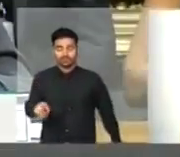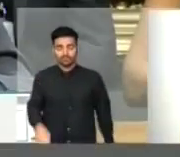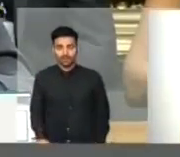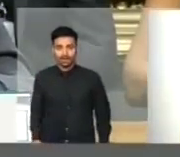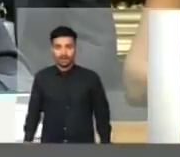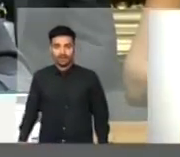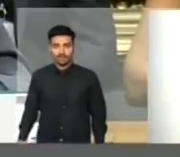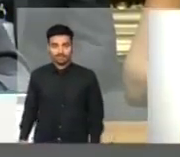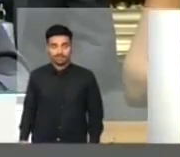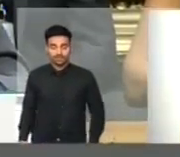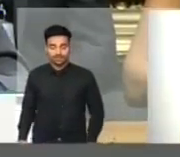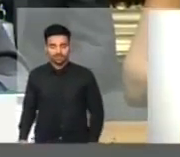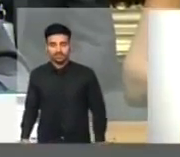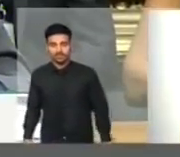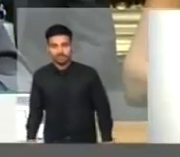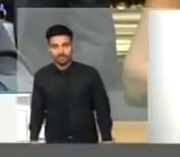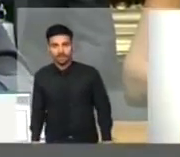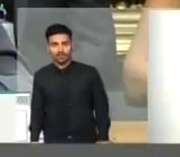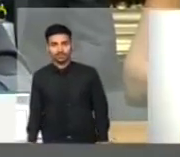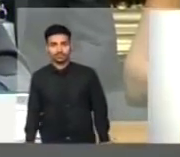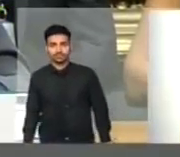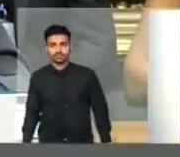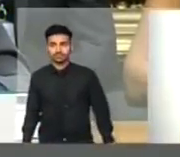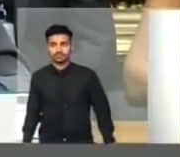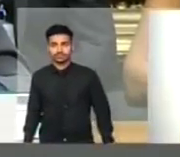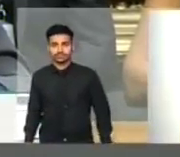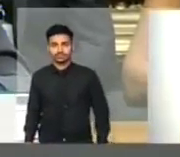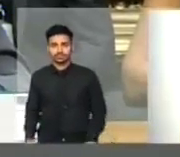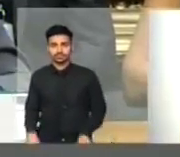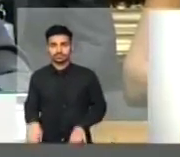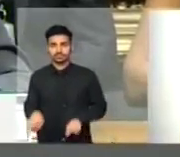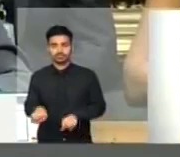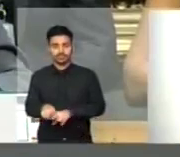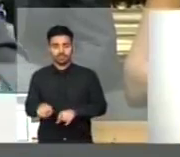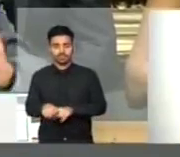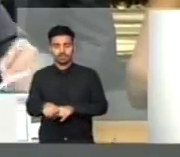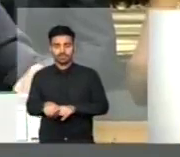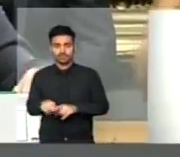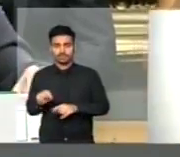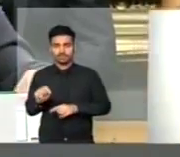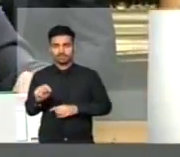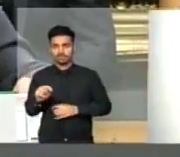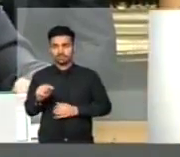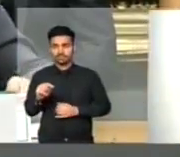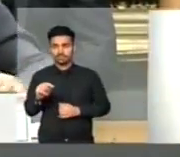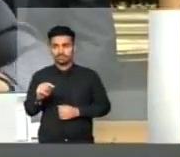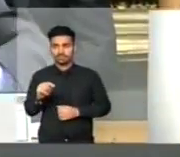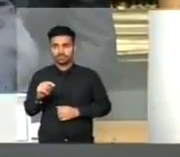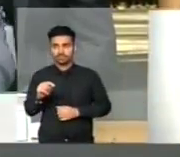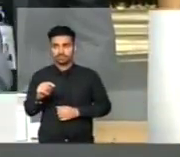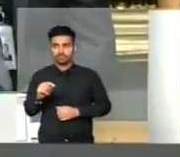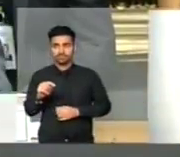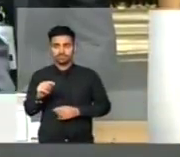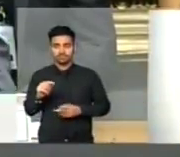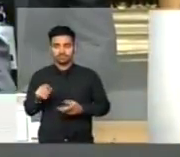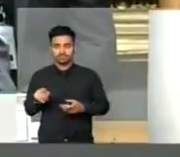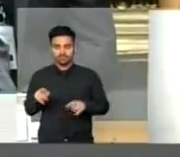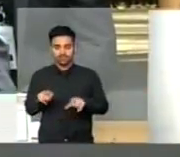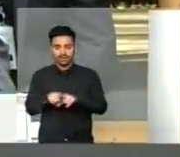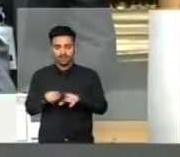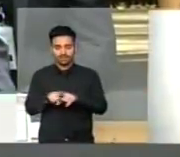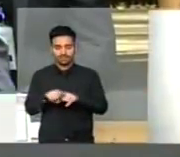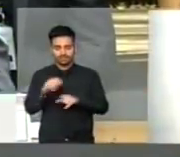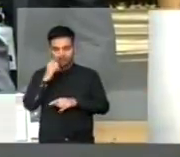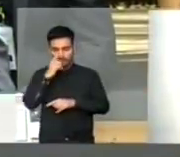esse período também o início das críticas ao que se convencionou chamar de contabilidade